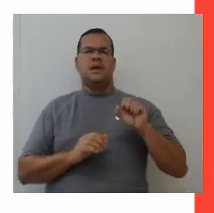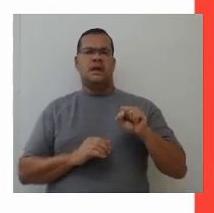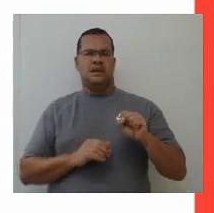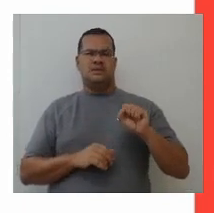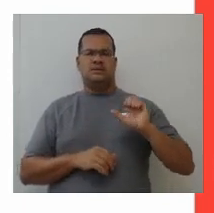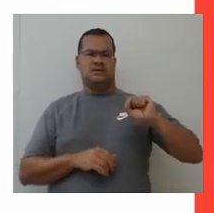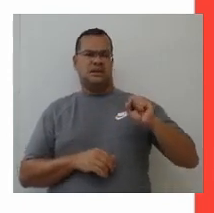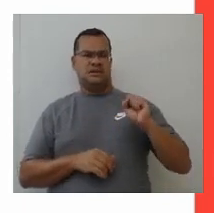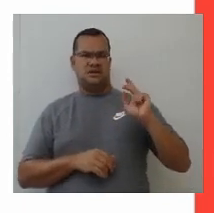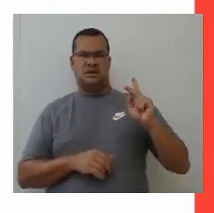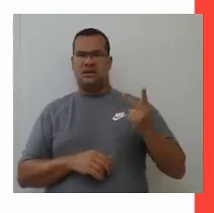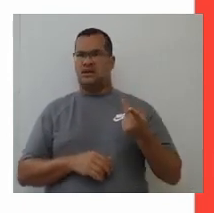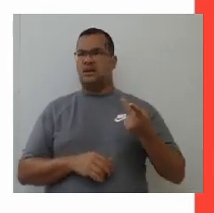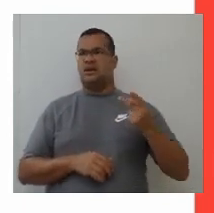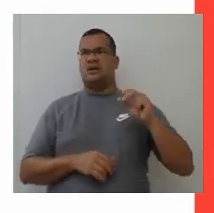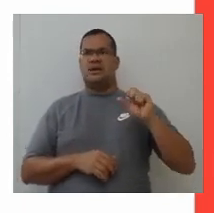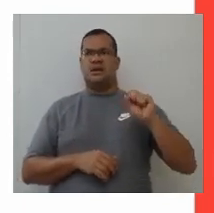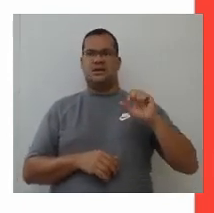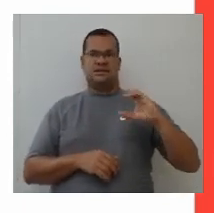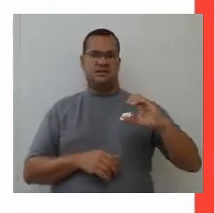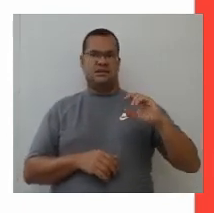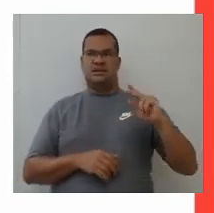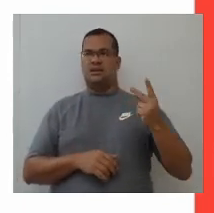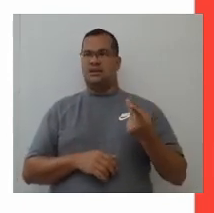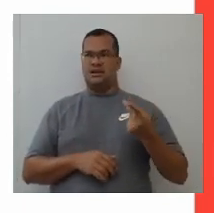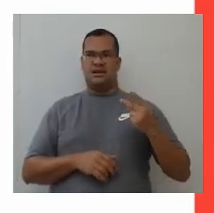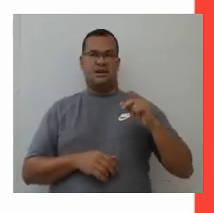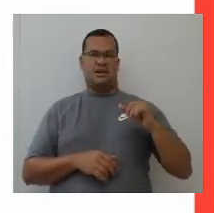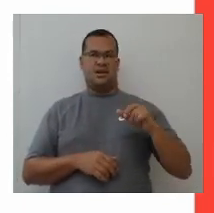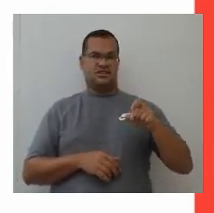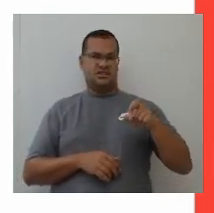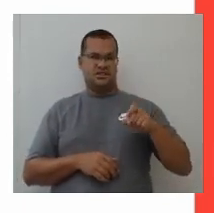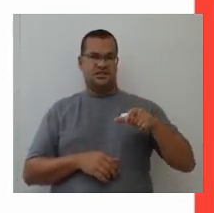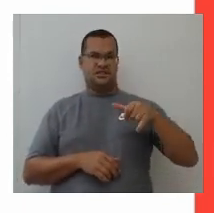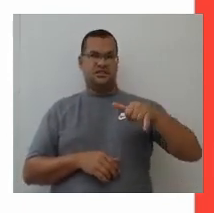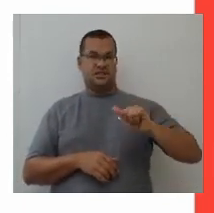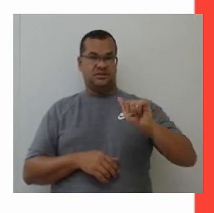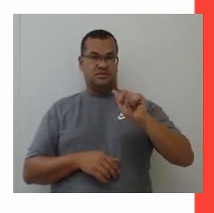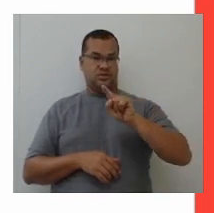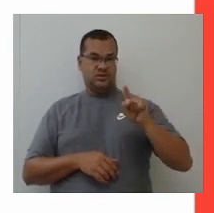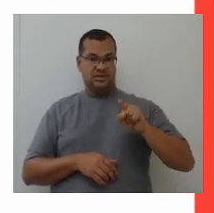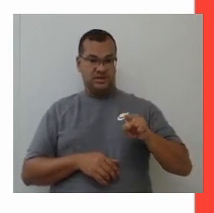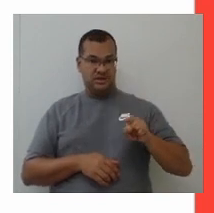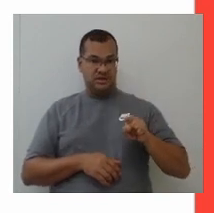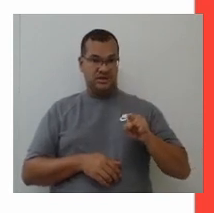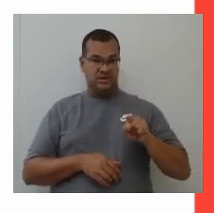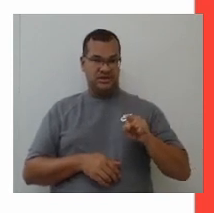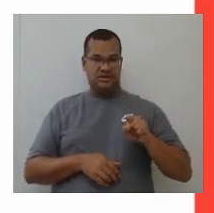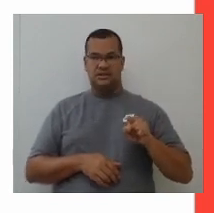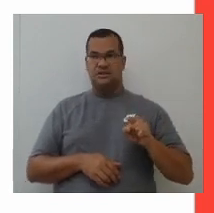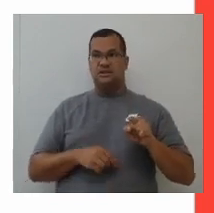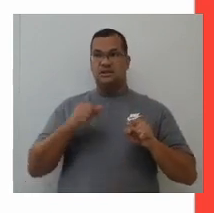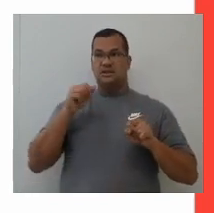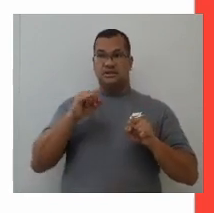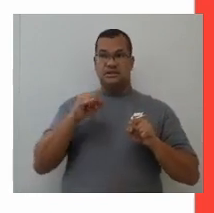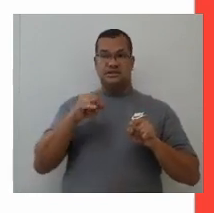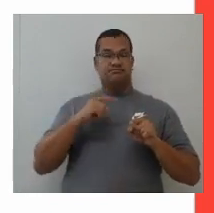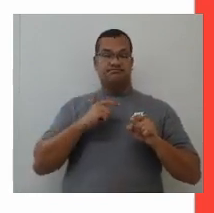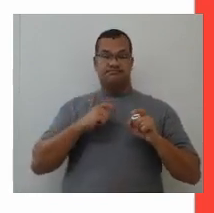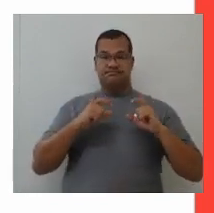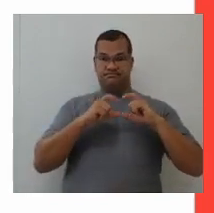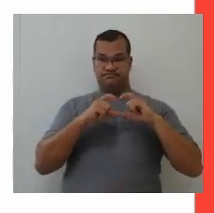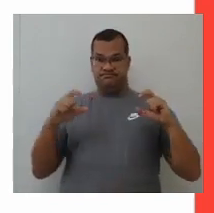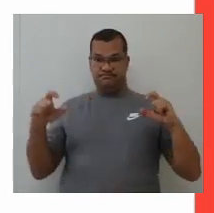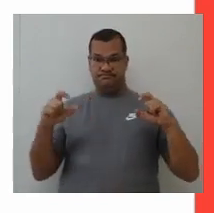SH, CH, O, X, Y e Z. Para esses verbos, para verbos nessas terminações aqui,